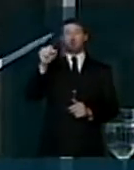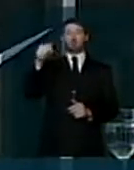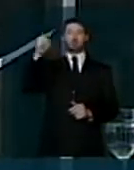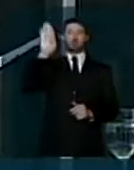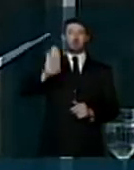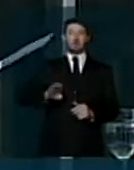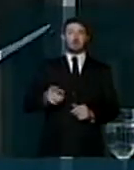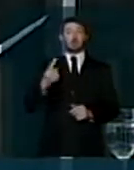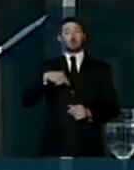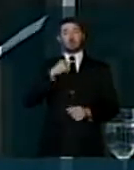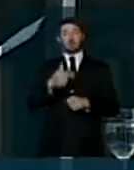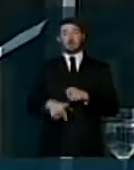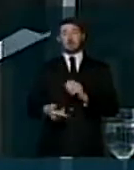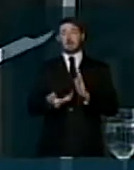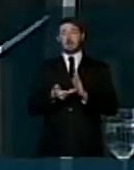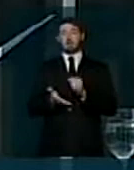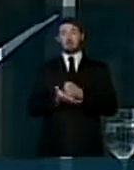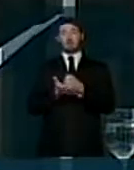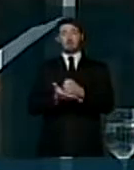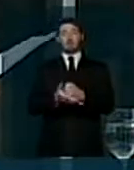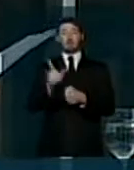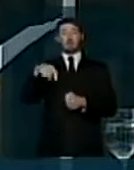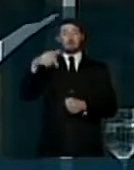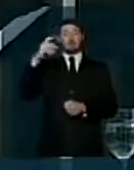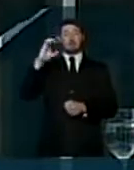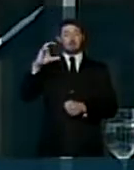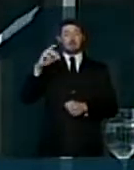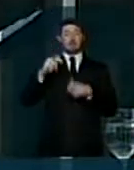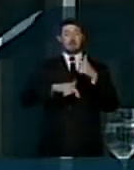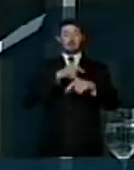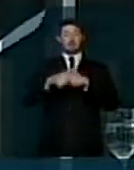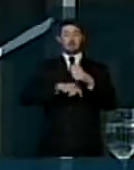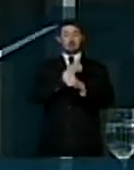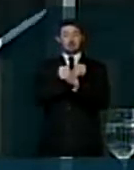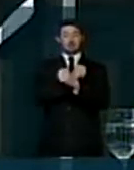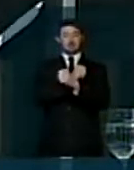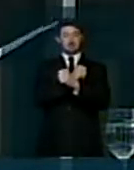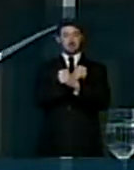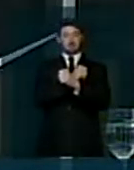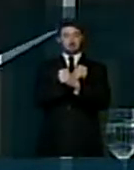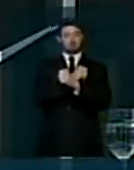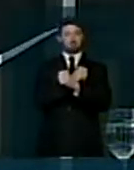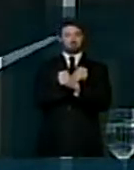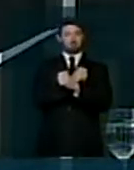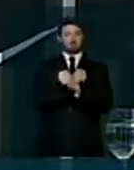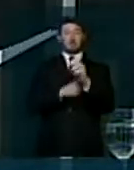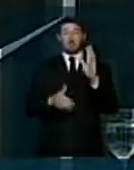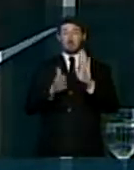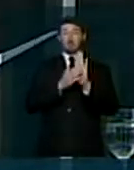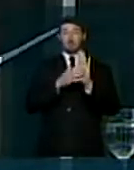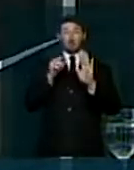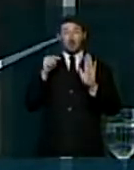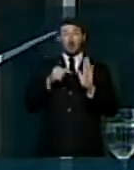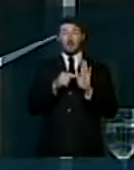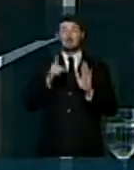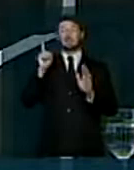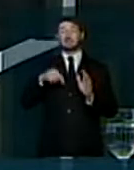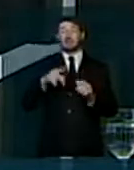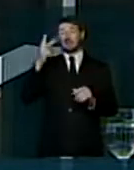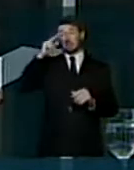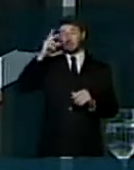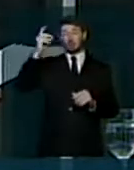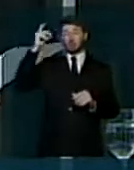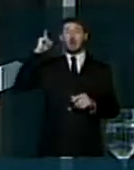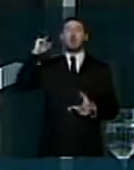Câmara prestou ao Brasil e ao povo brasileiro, que foi a PEC do trabalho escravo, proposta essa historicamente